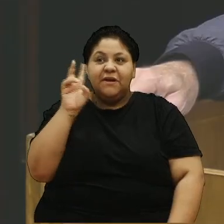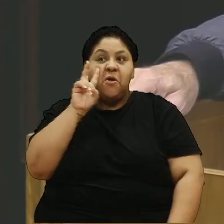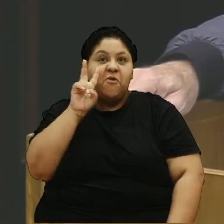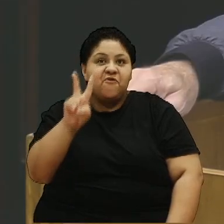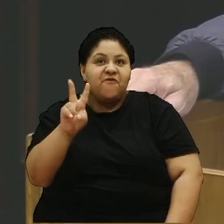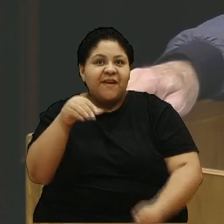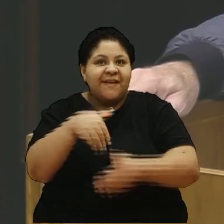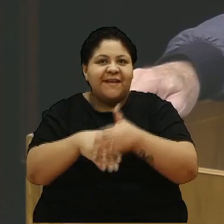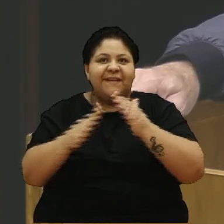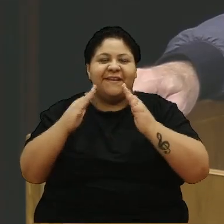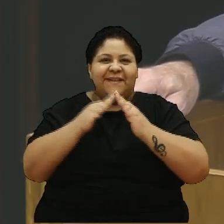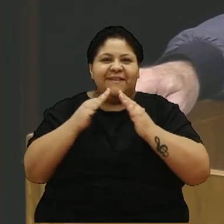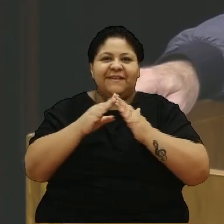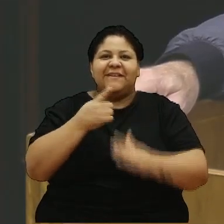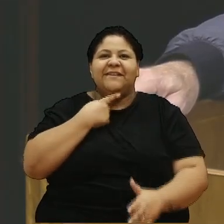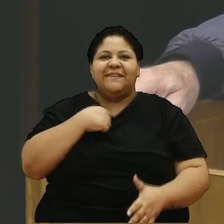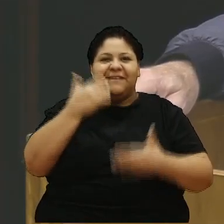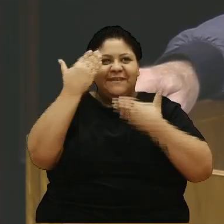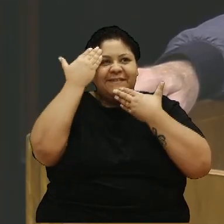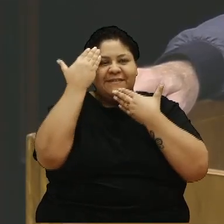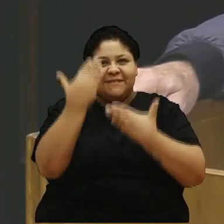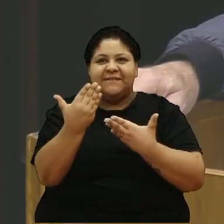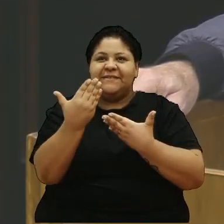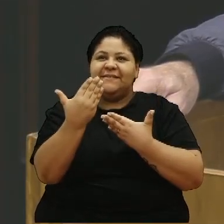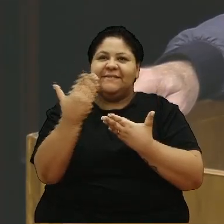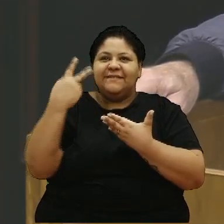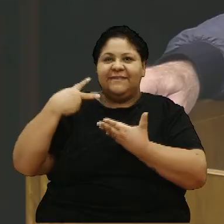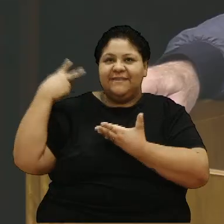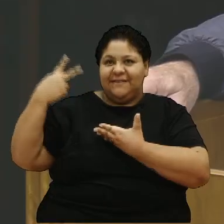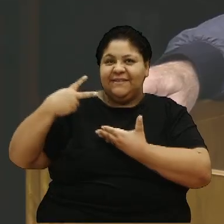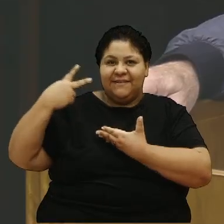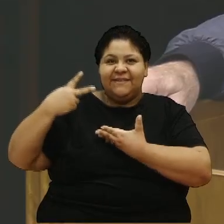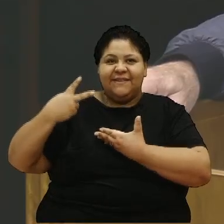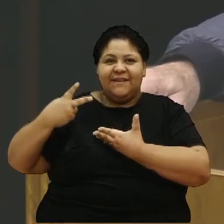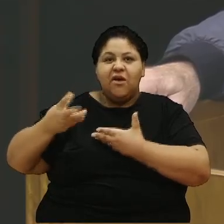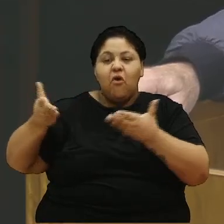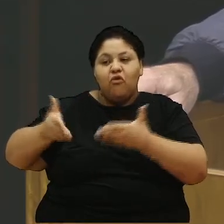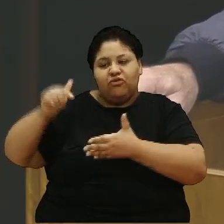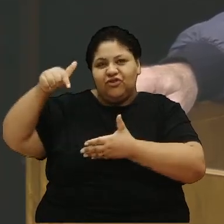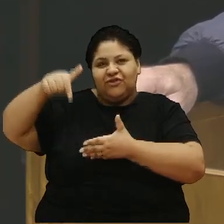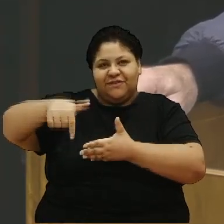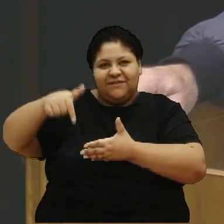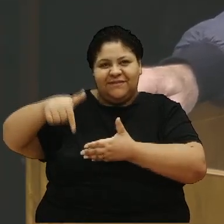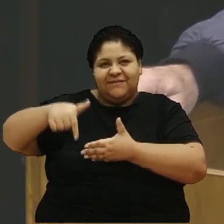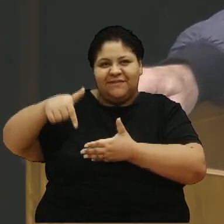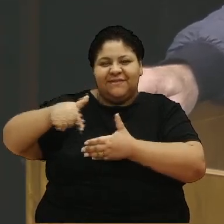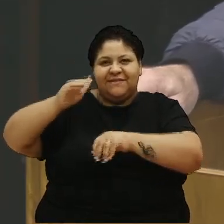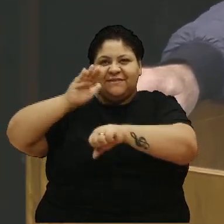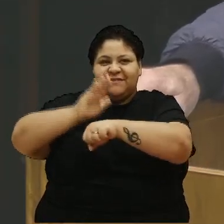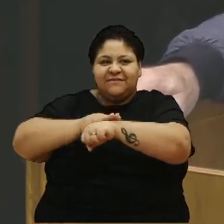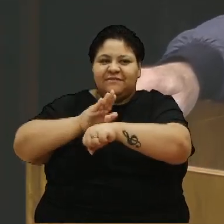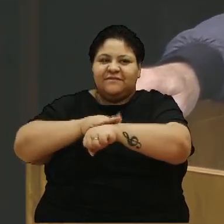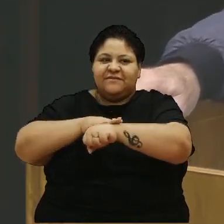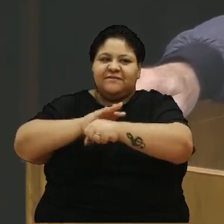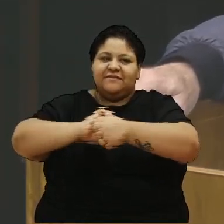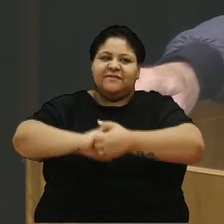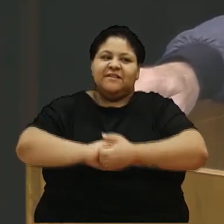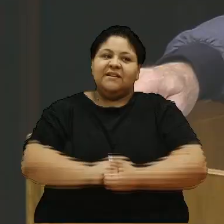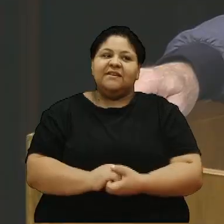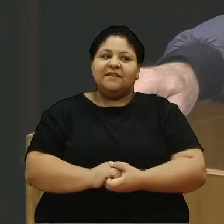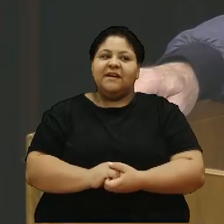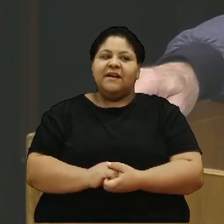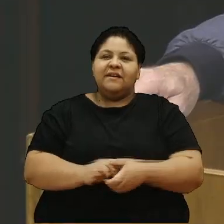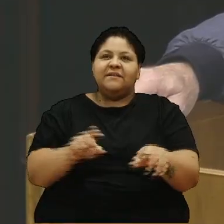casa. Gostaria de agradecer muito aos vereadores que oportunizaram a nós esse momento e também